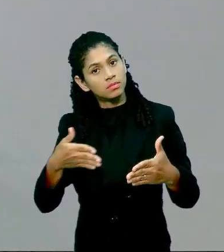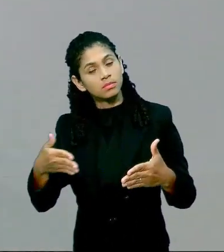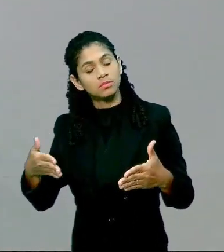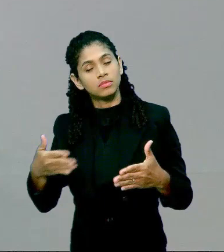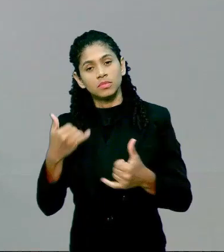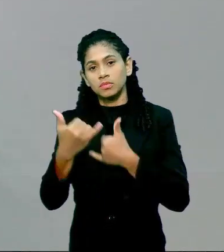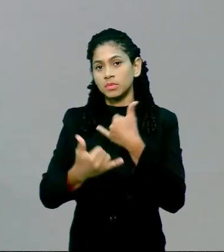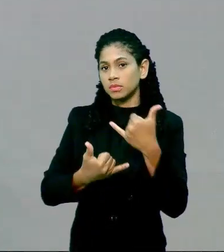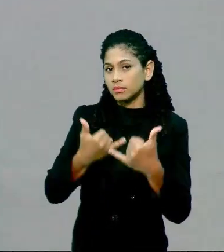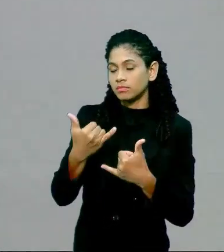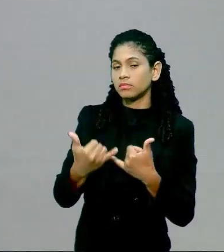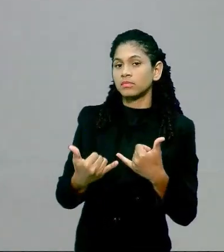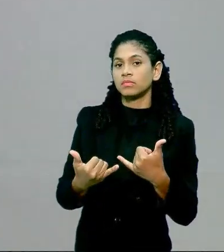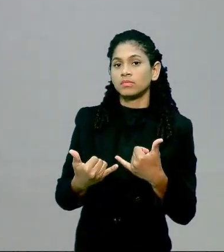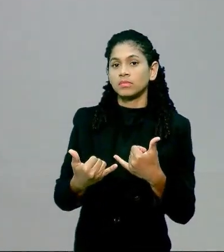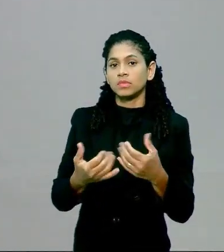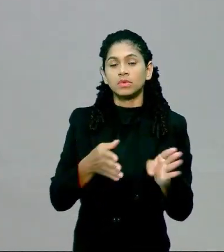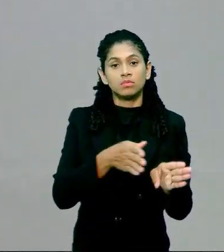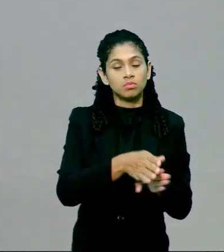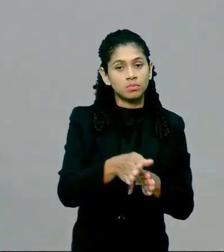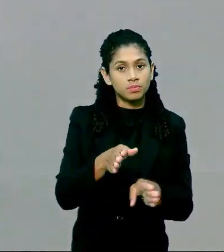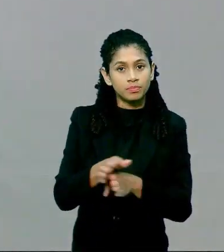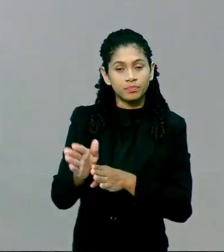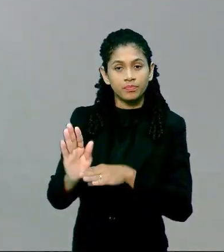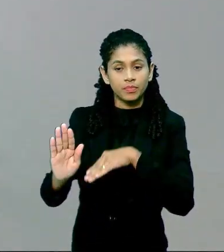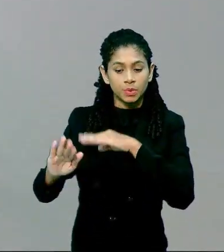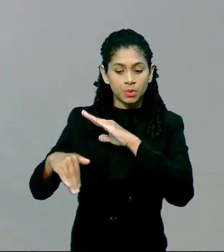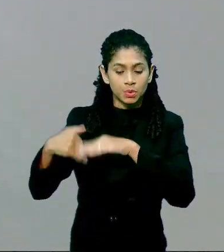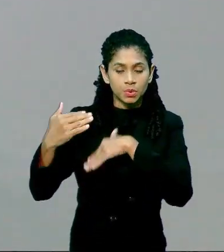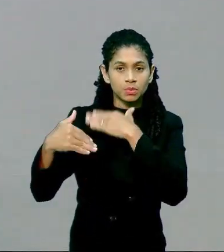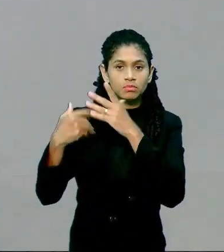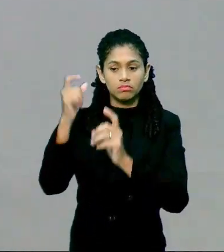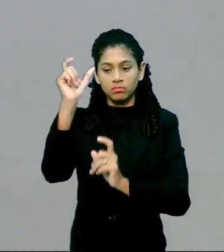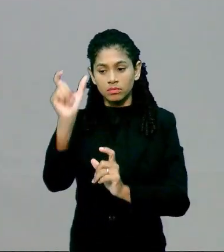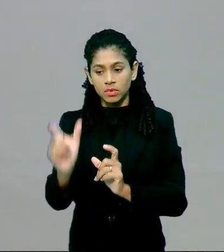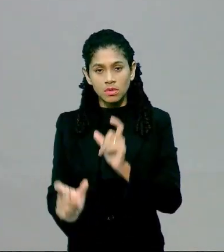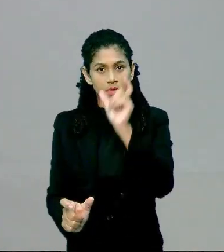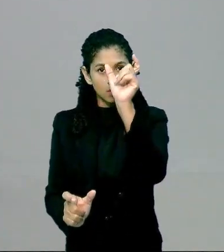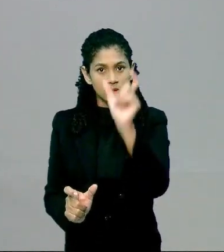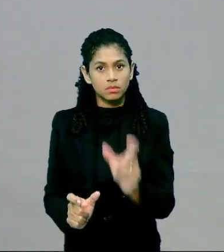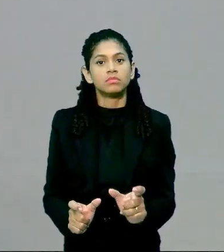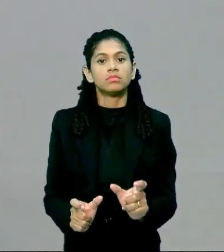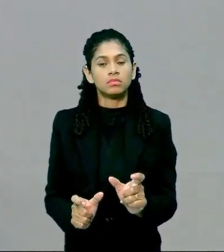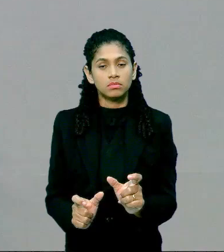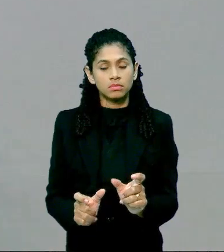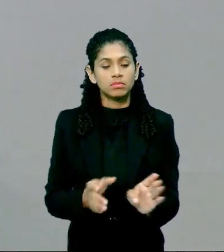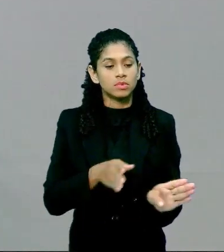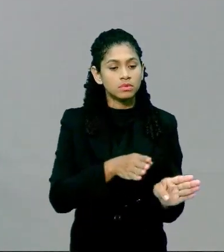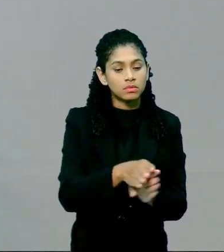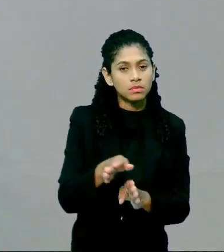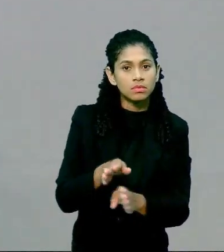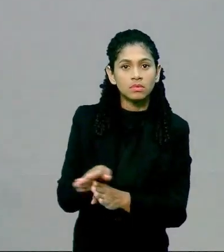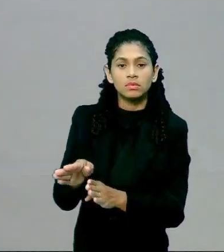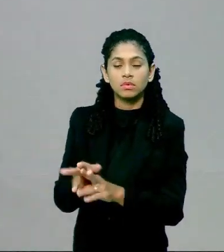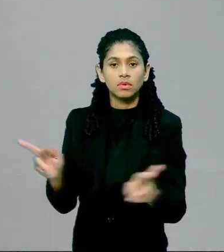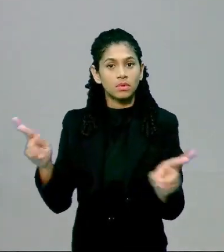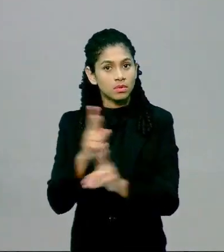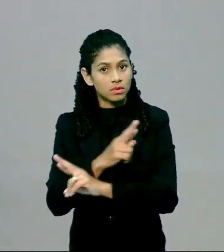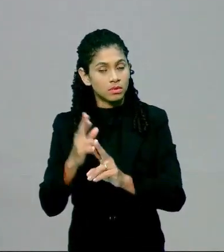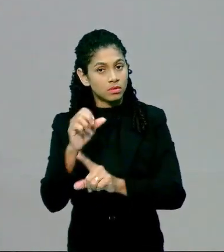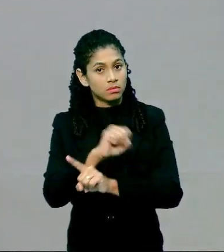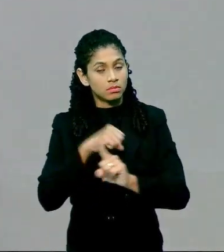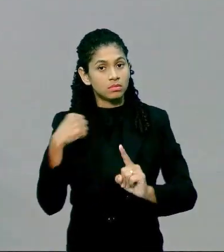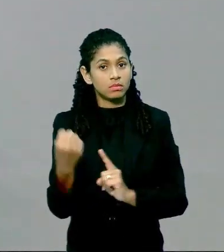do brincar, a gente faz esse direcionamento da construção do indivíduo, esse direcionamento dessa correlação